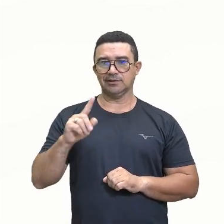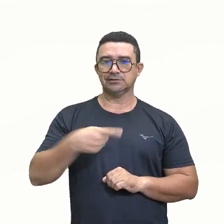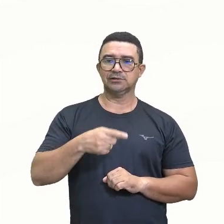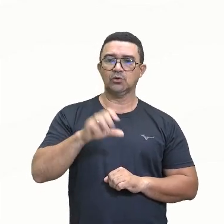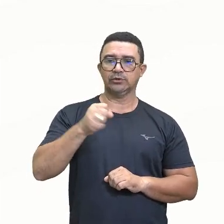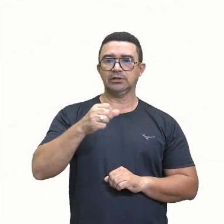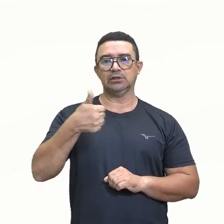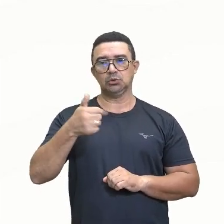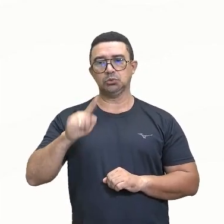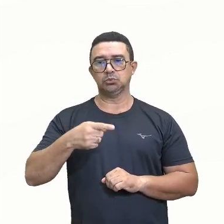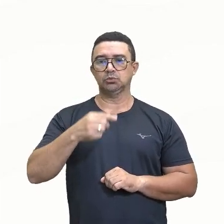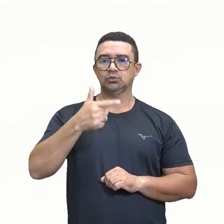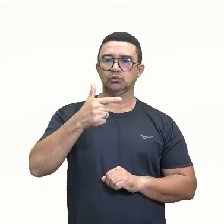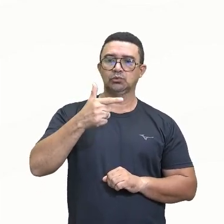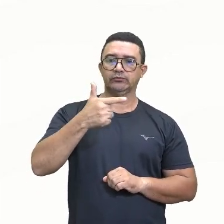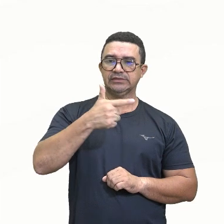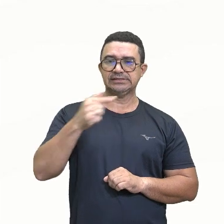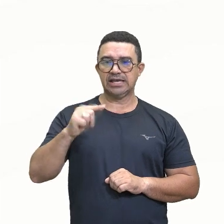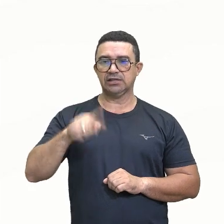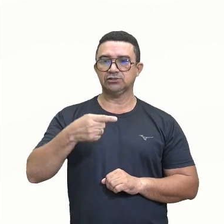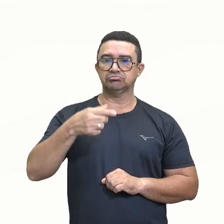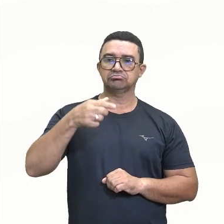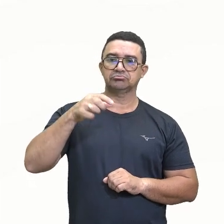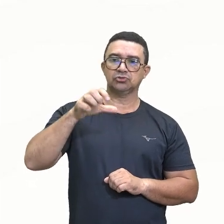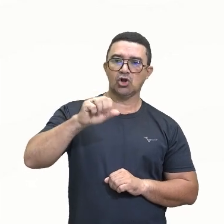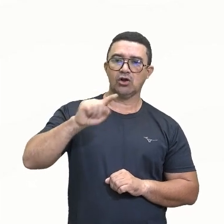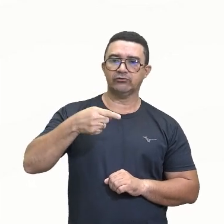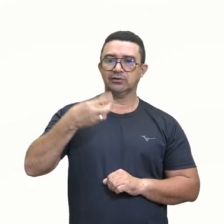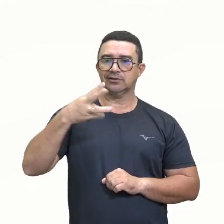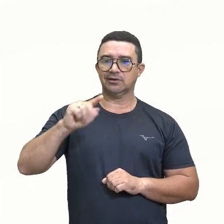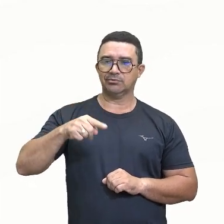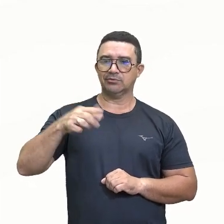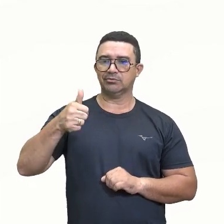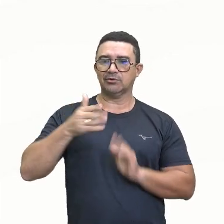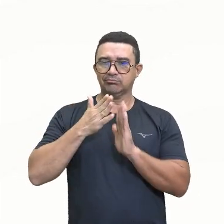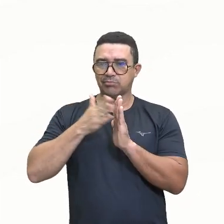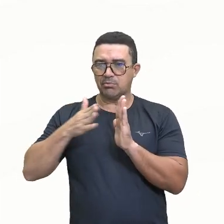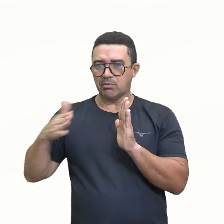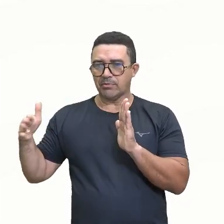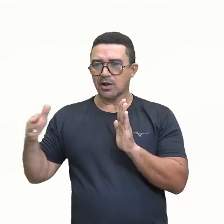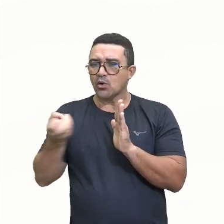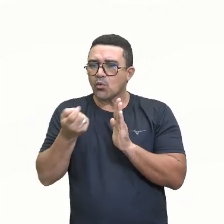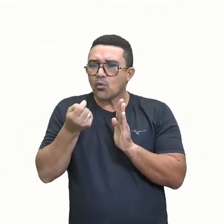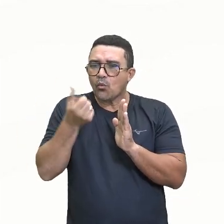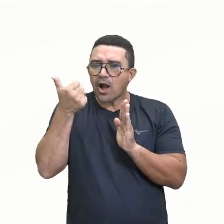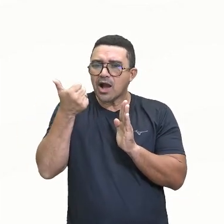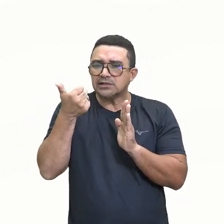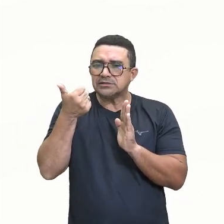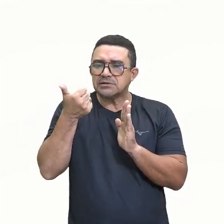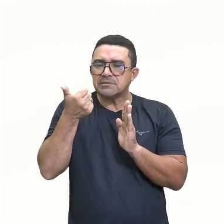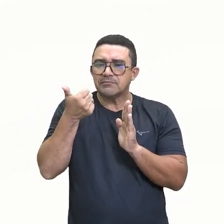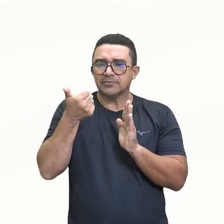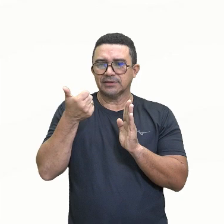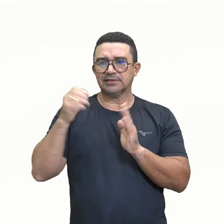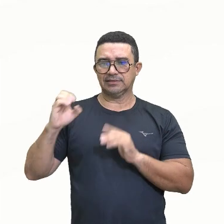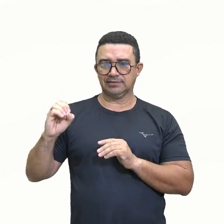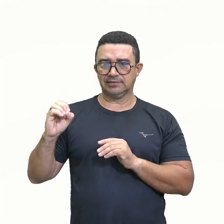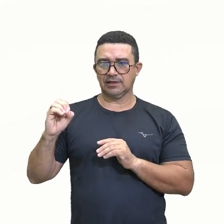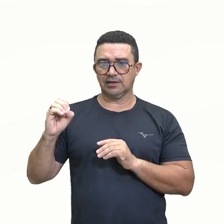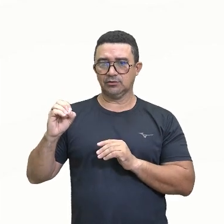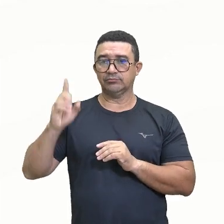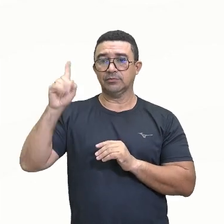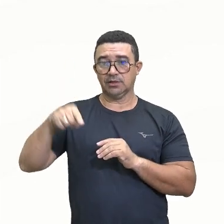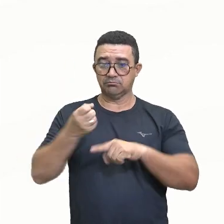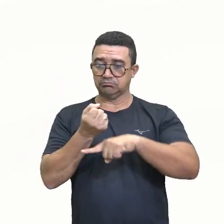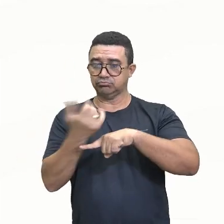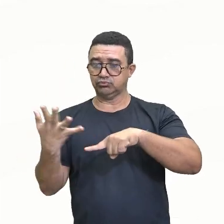27, 9, 3, esses termos estão se aproximando de zero. A razão, ela é uma fração, ela está